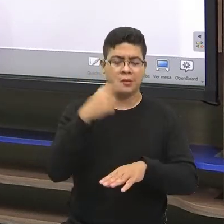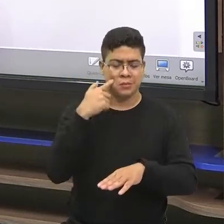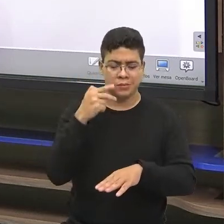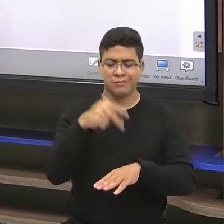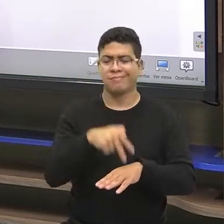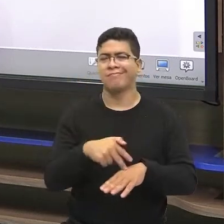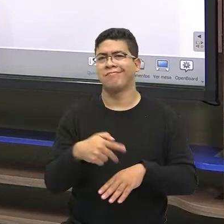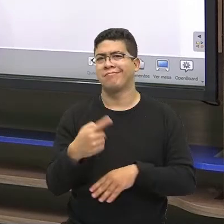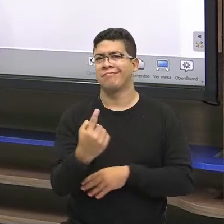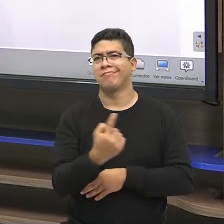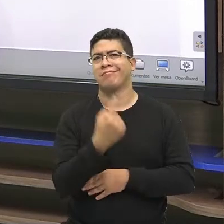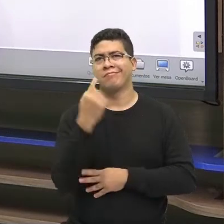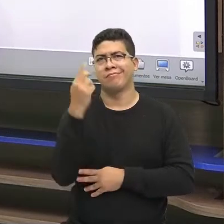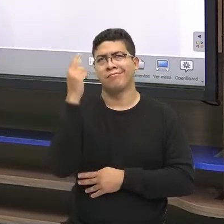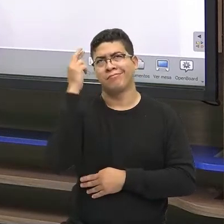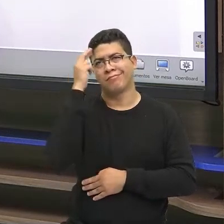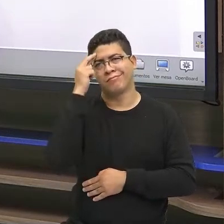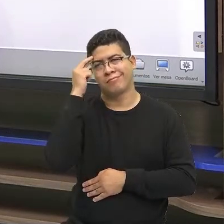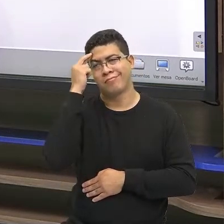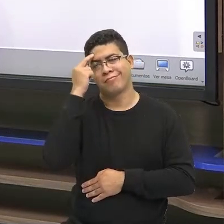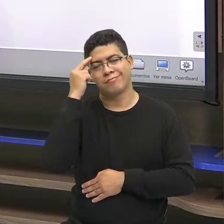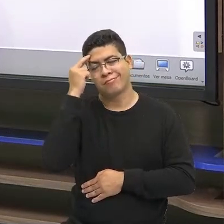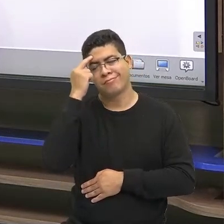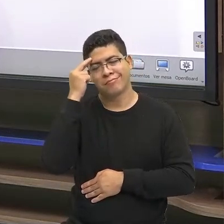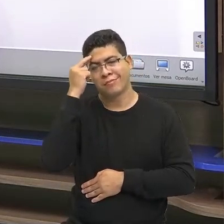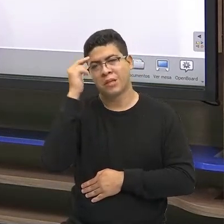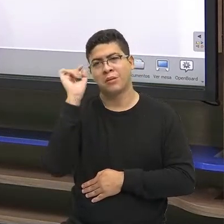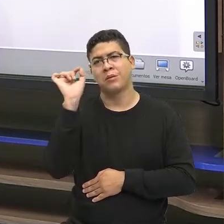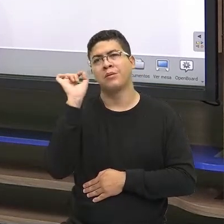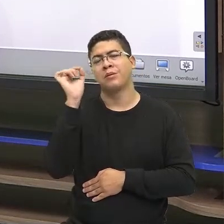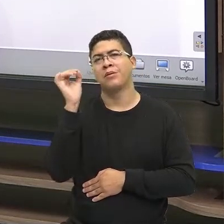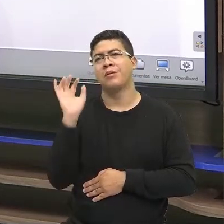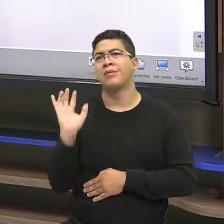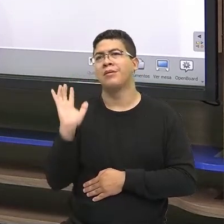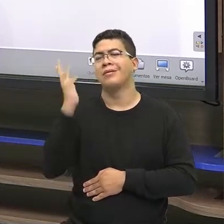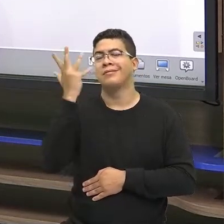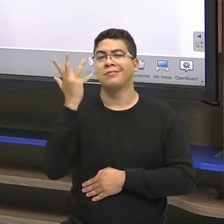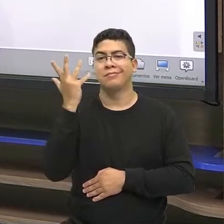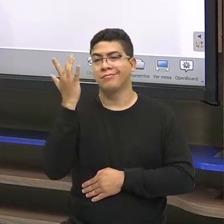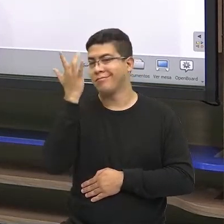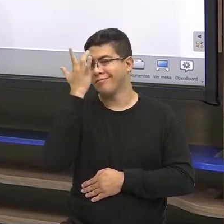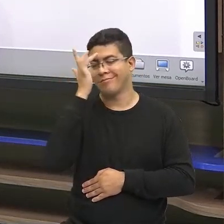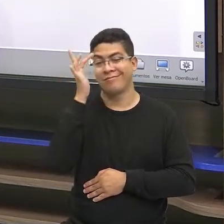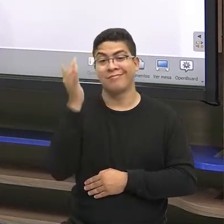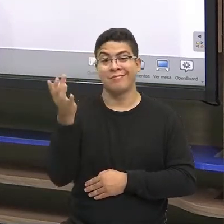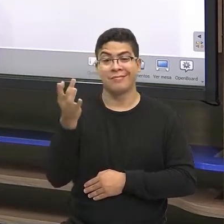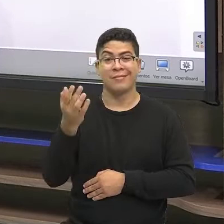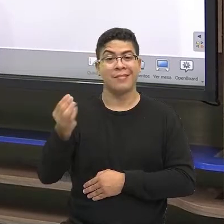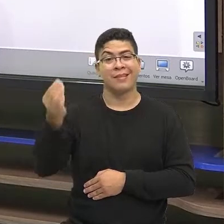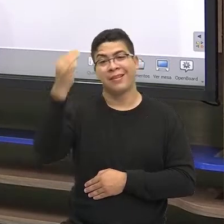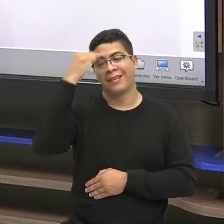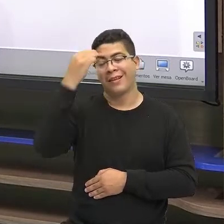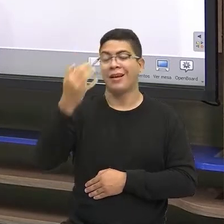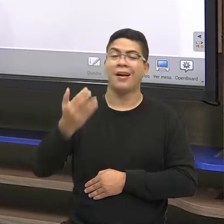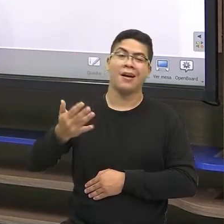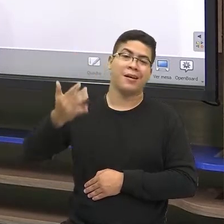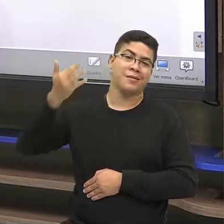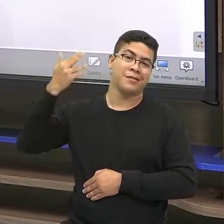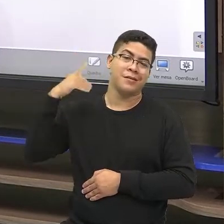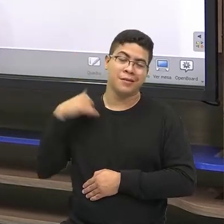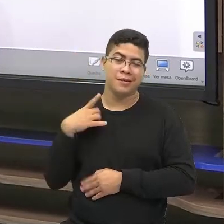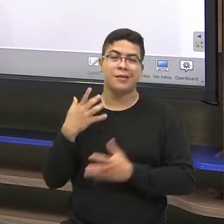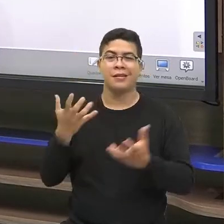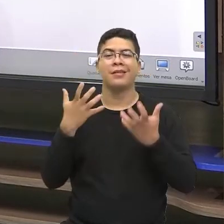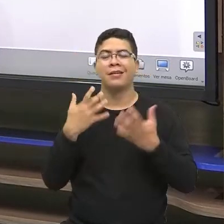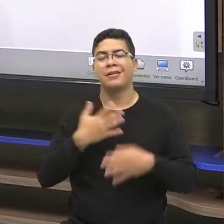só refletindo, o que é que vem à tona, né? Vem essas lembranças do passado, você quer voltar a